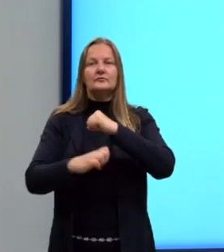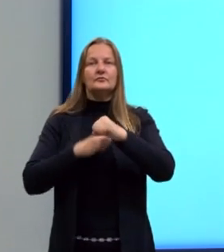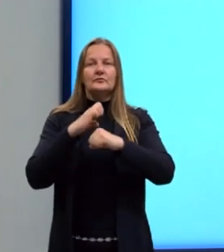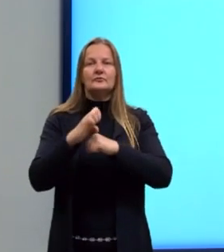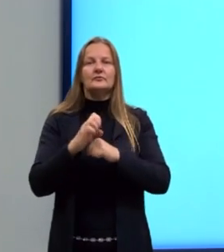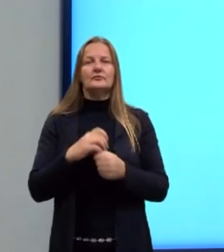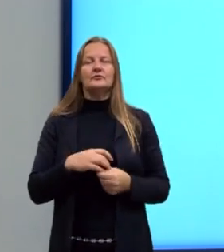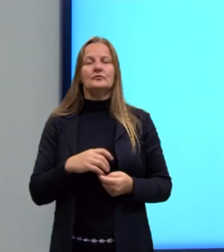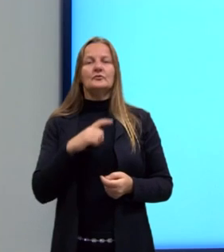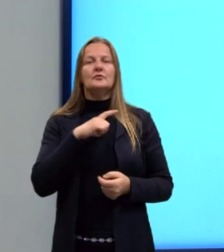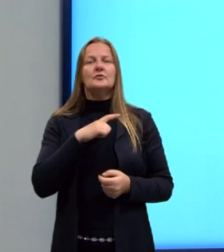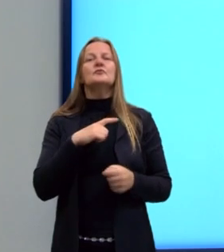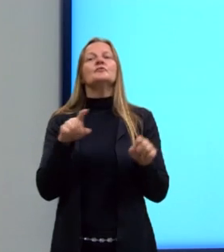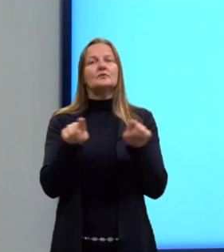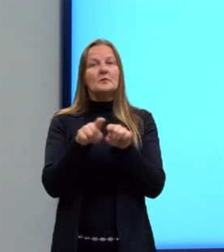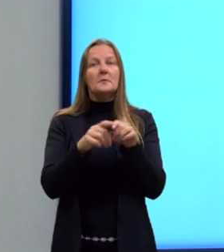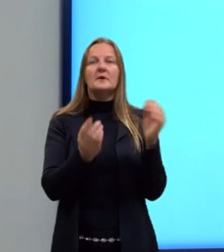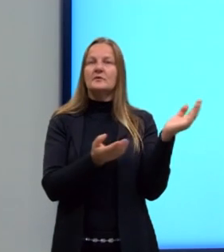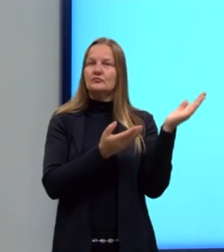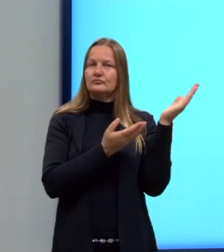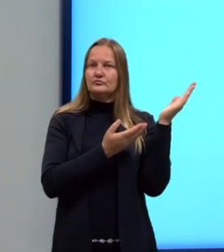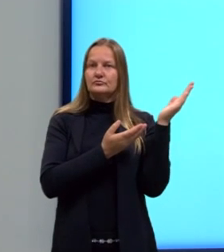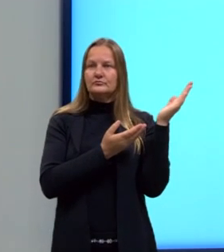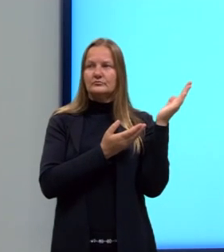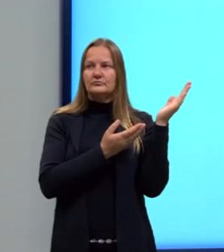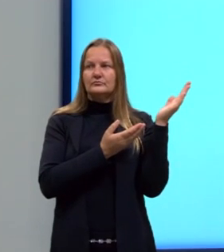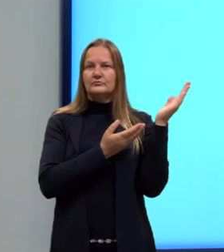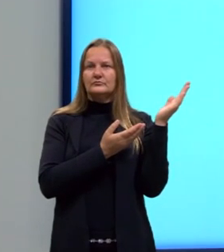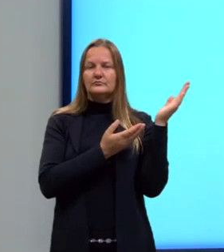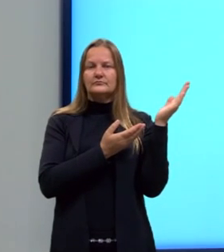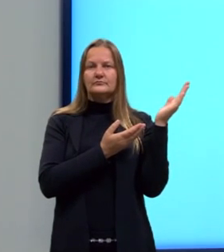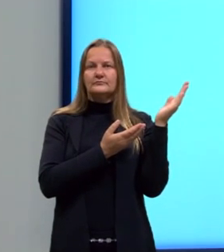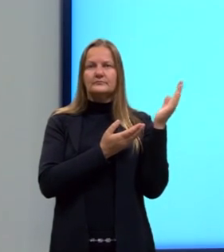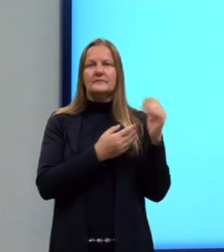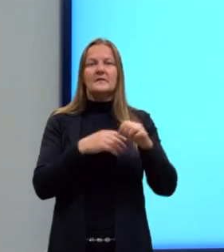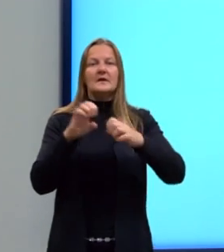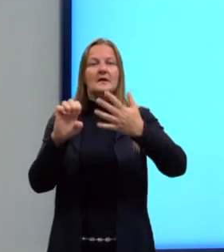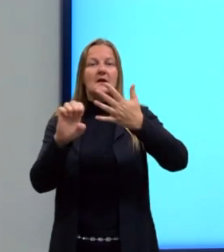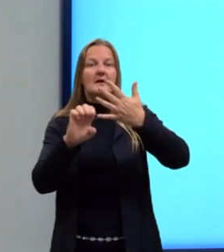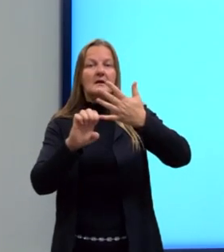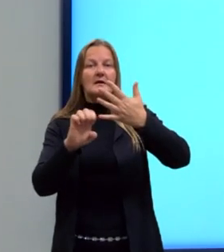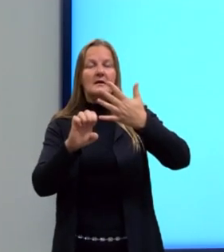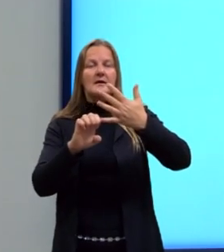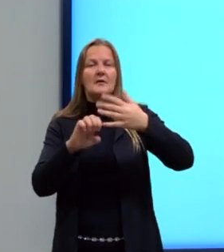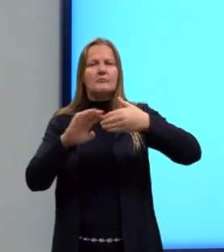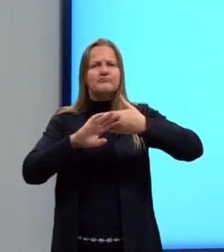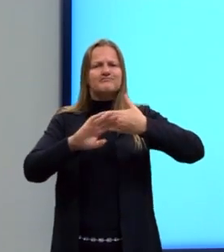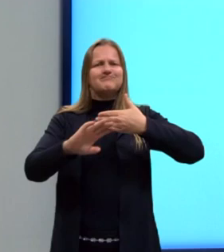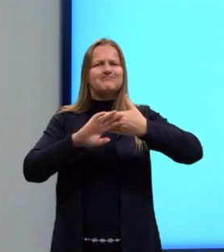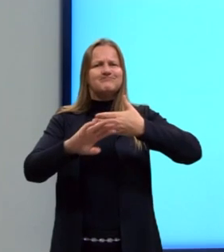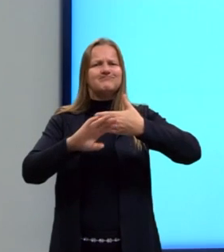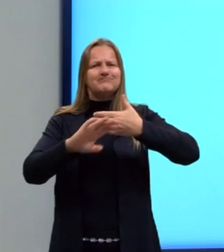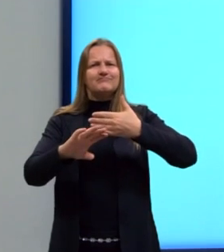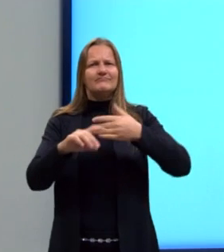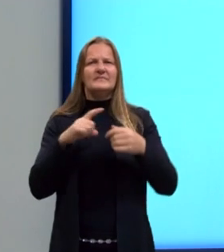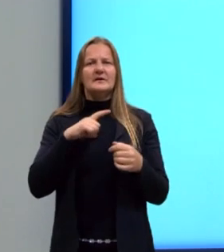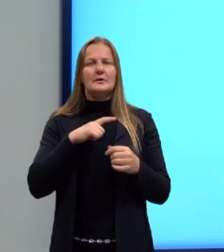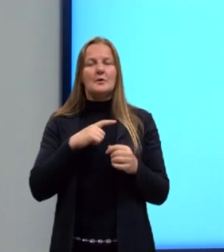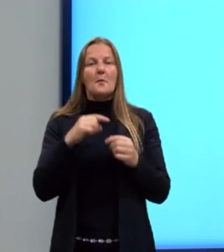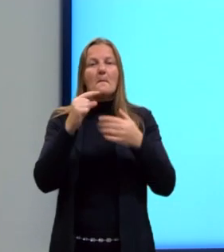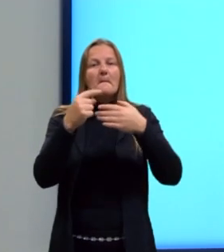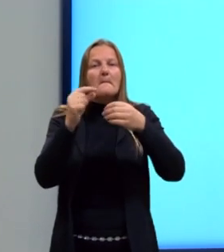pode ser essa daqui também né letra e repulsão entre a